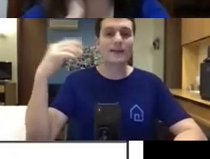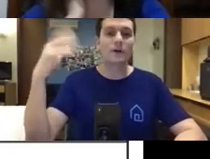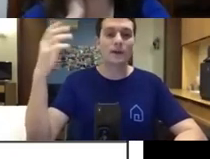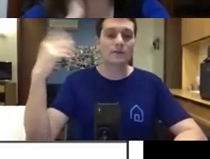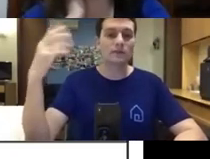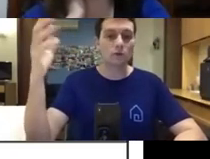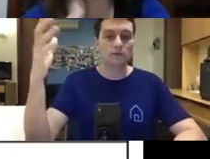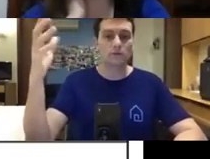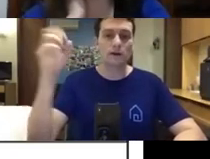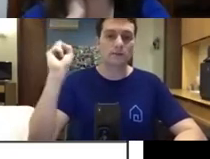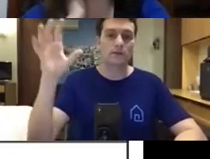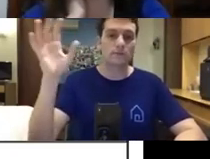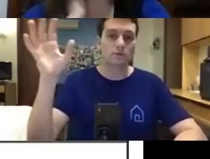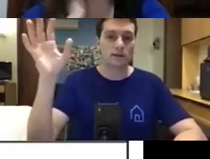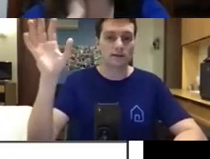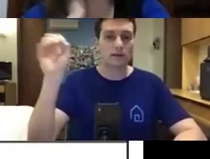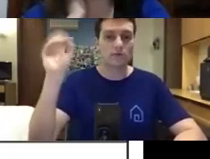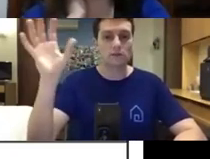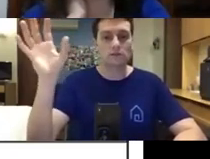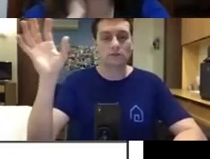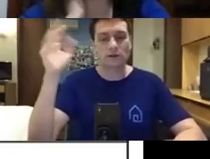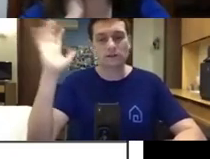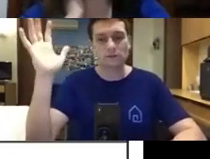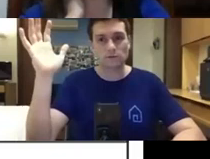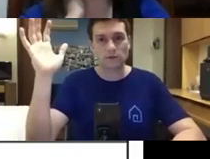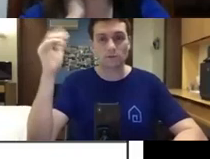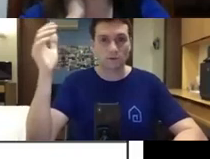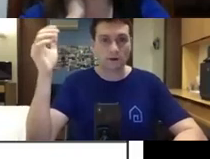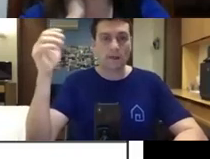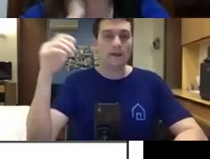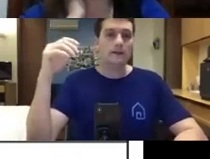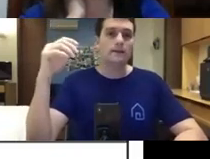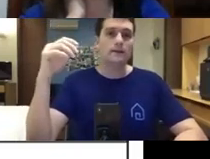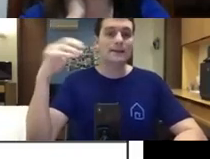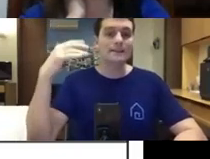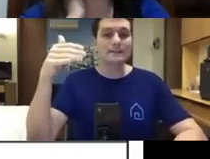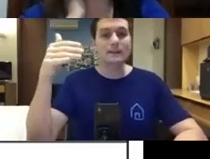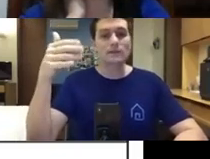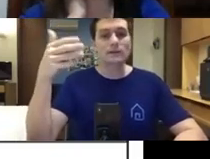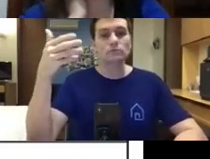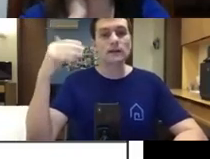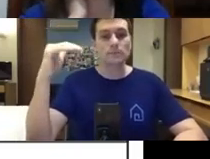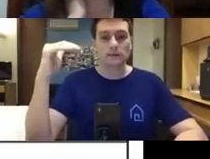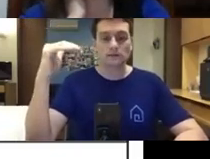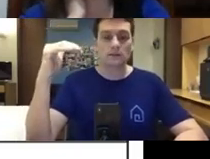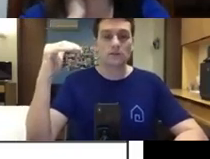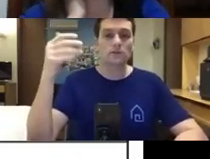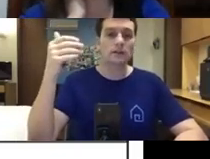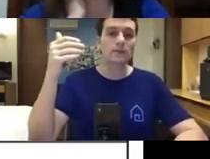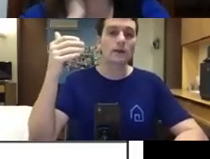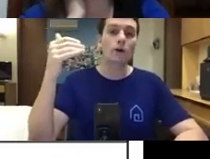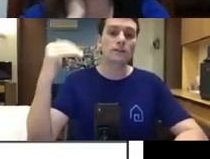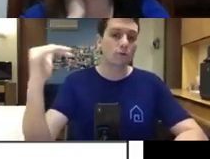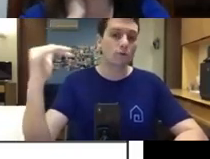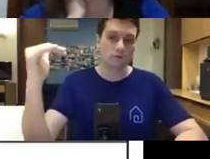para lavar, uma lavadora de fumaça para jogar zero de fumaça na atmosfera. Bom, esse sistema ele vem com um dumper, que a gente chama de